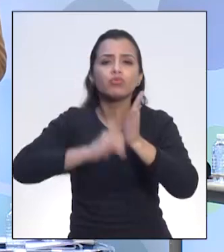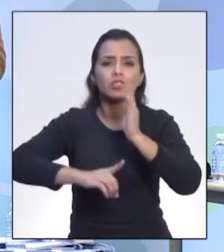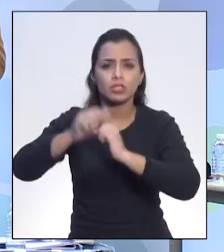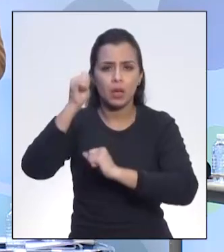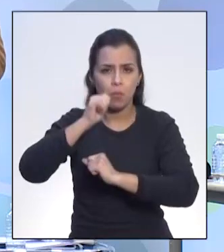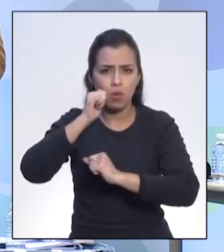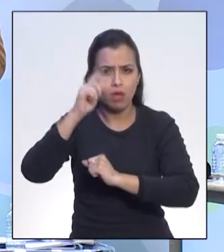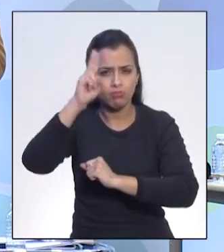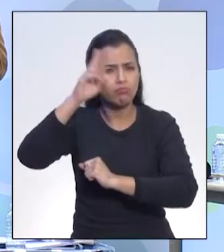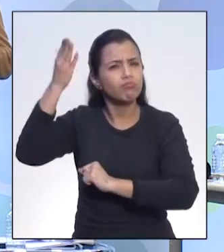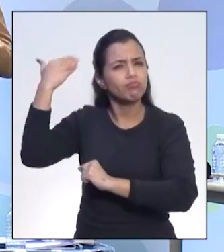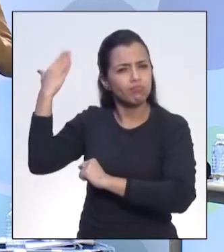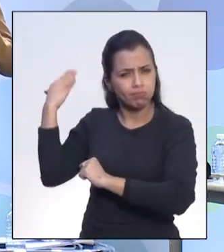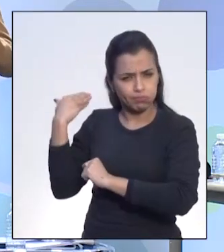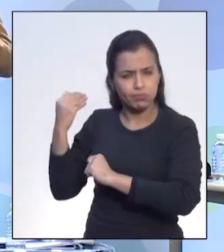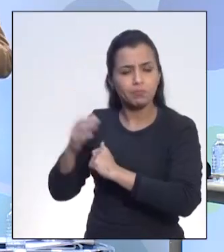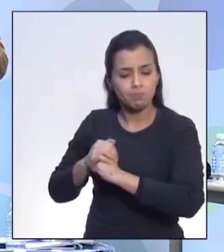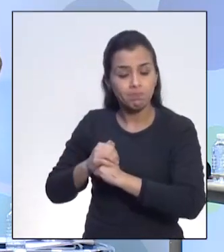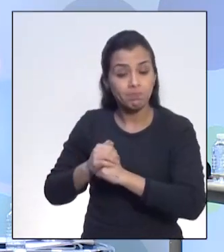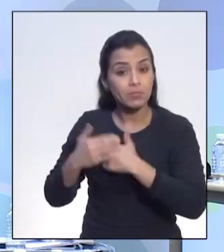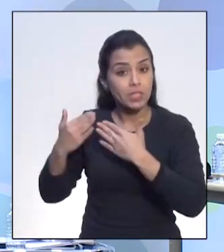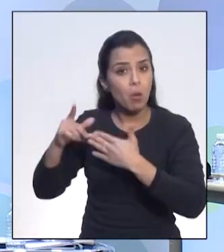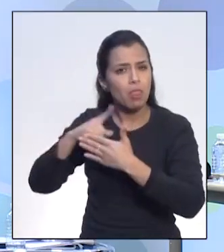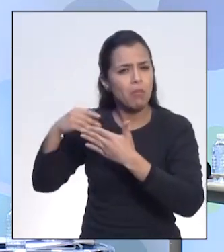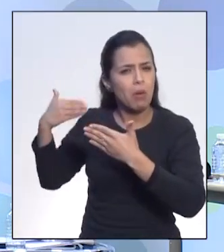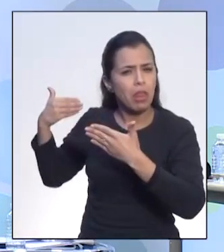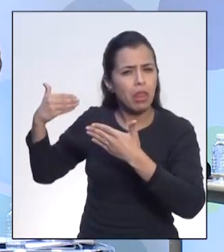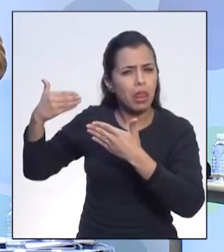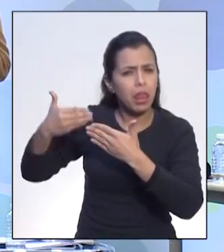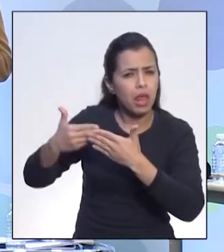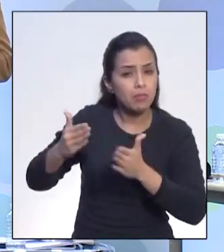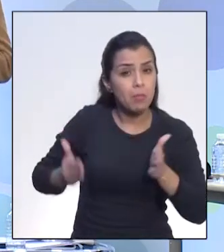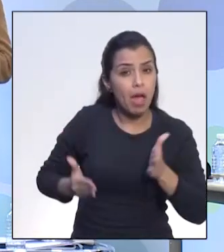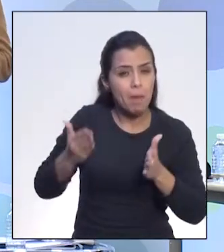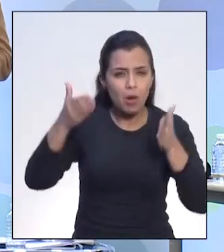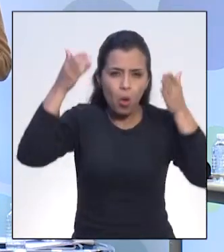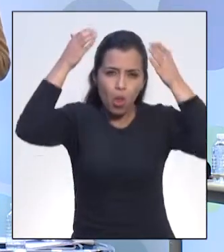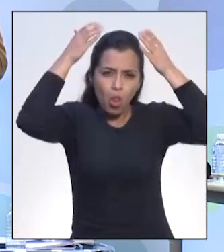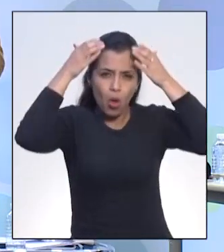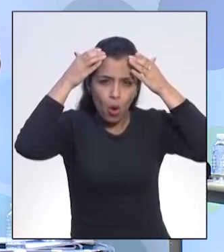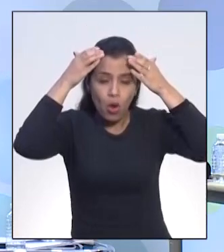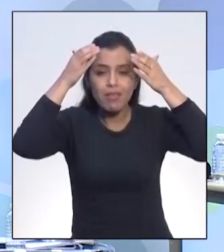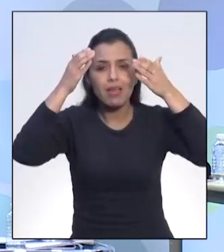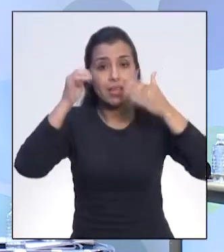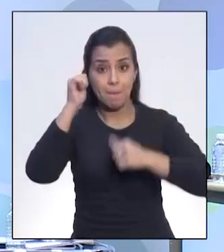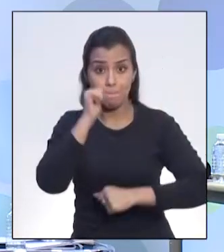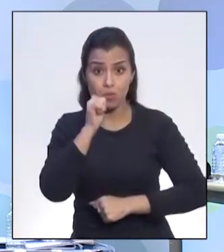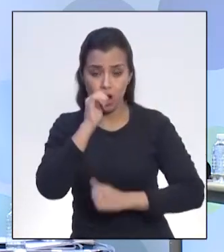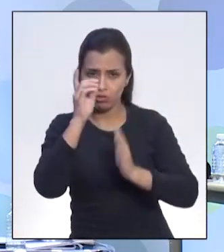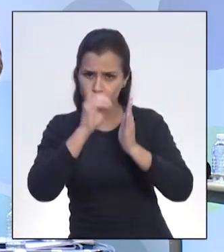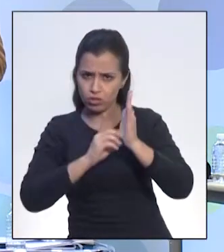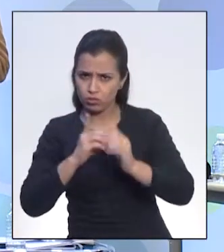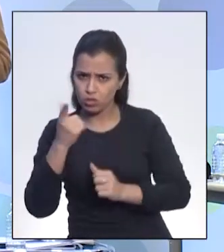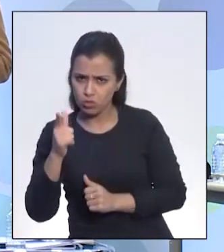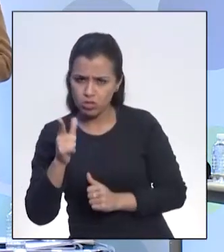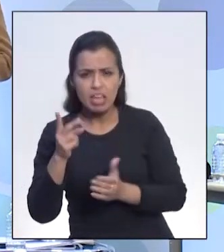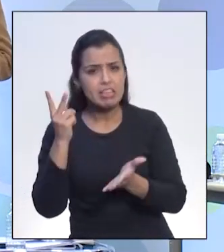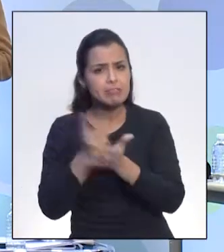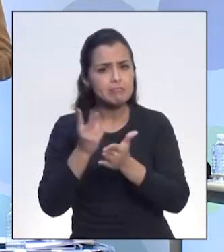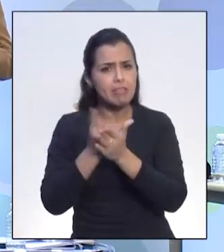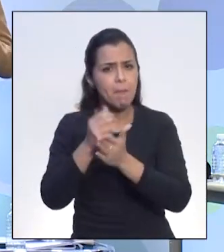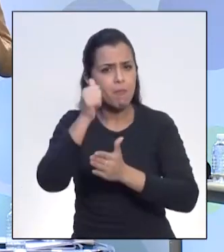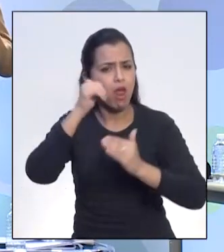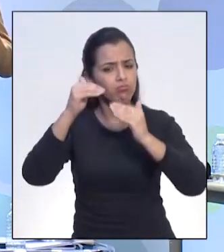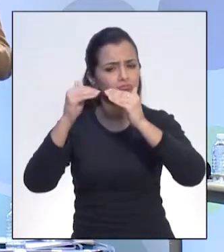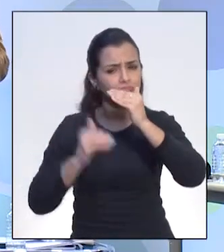na história. Então, nós passamos por um período colonial em que as mulheres não tinham direitos e eram consideradas inferiores.